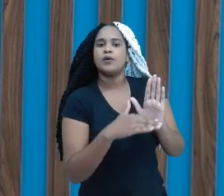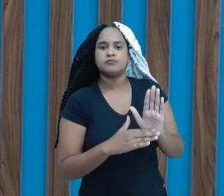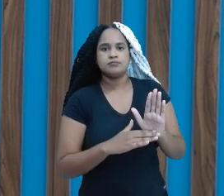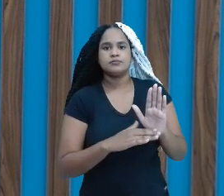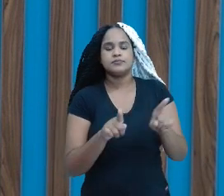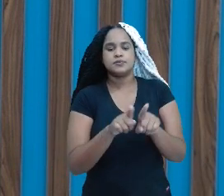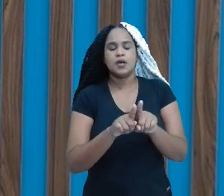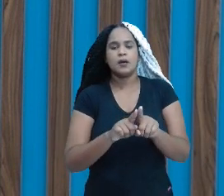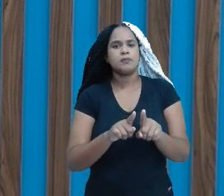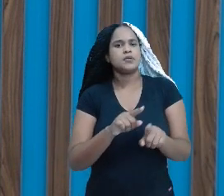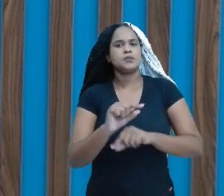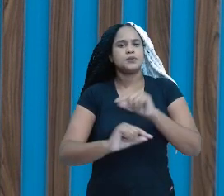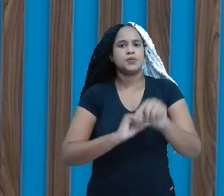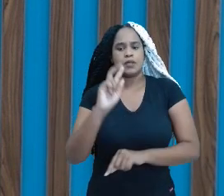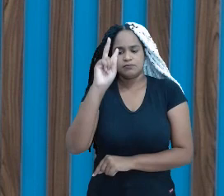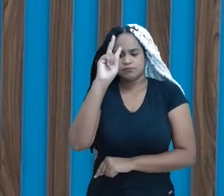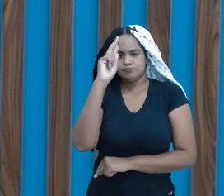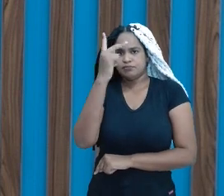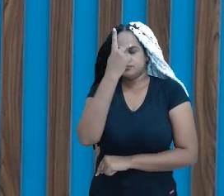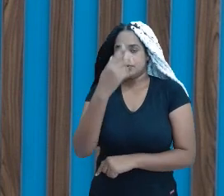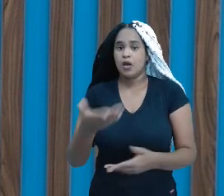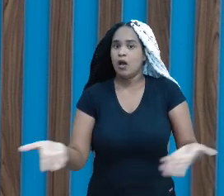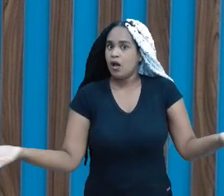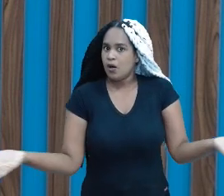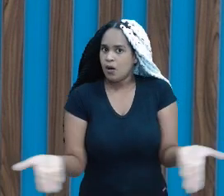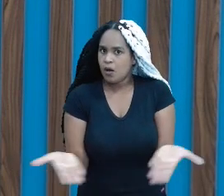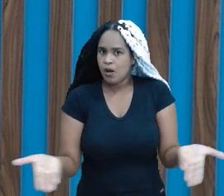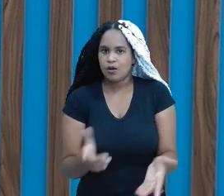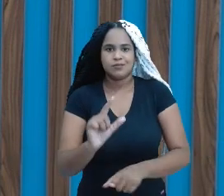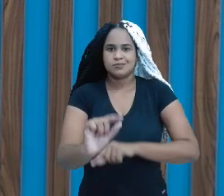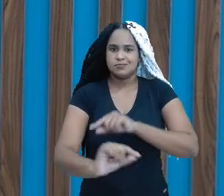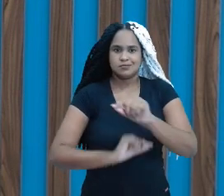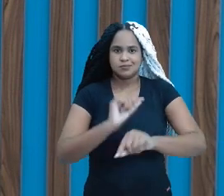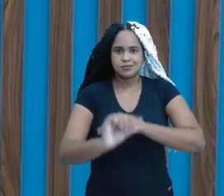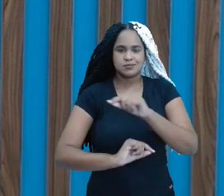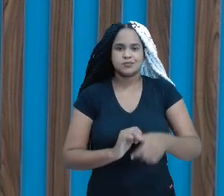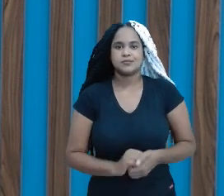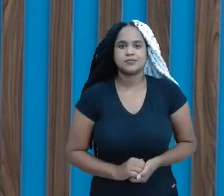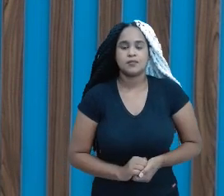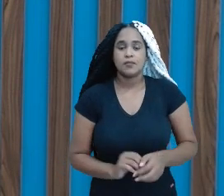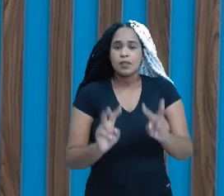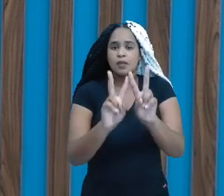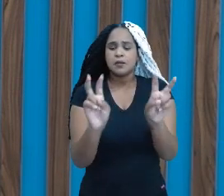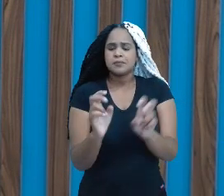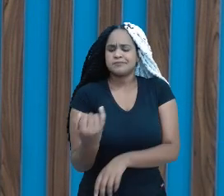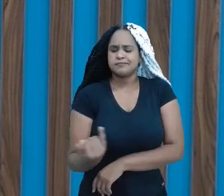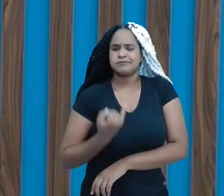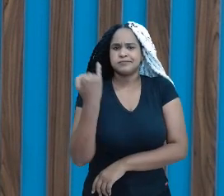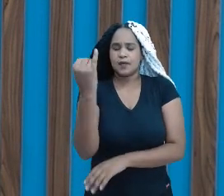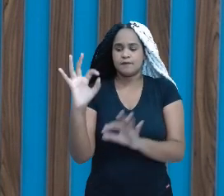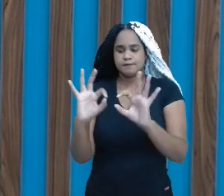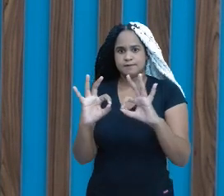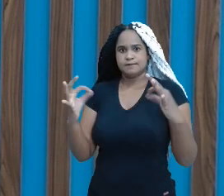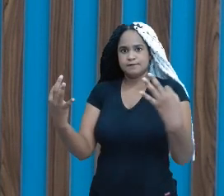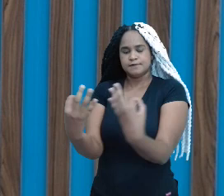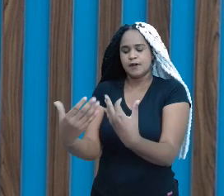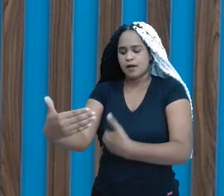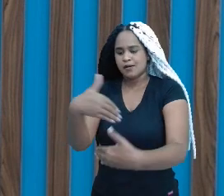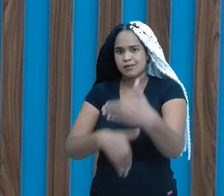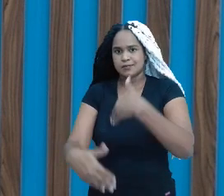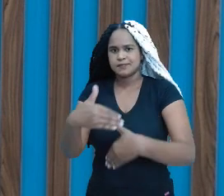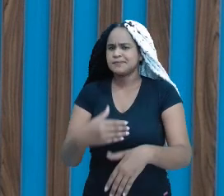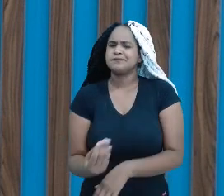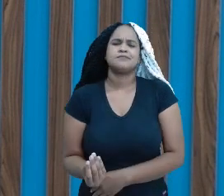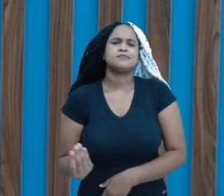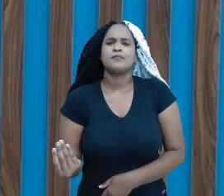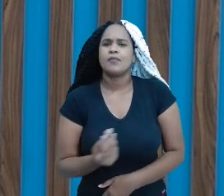e transformação de conhecimentos. Hoje a gente vai falar um pouco sobre a importância da família nesse processo,